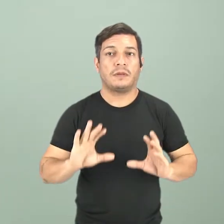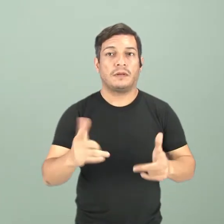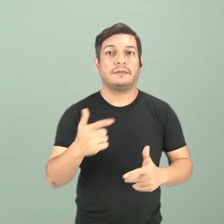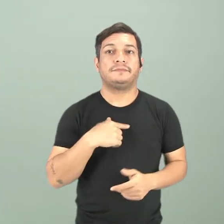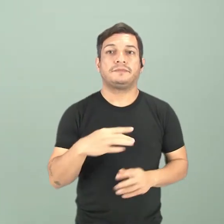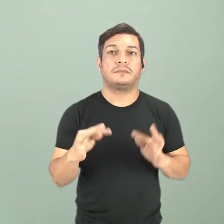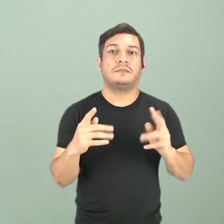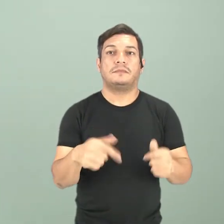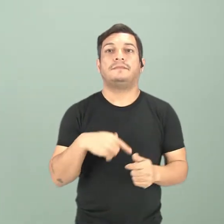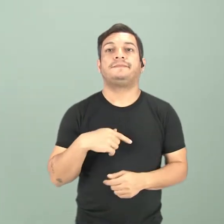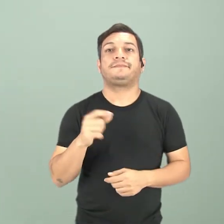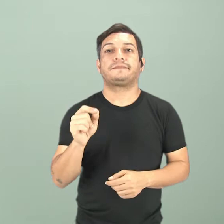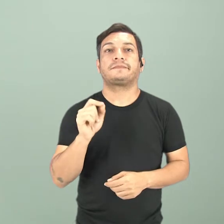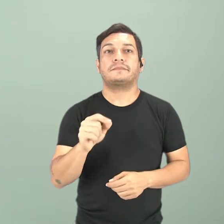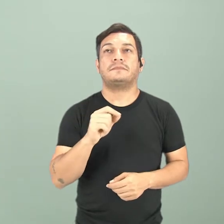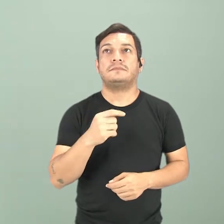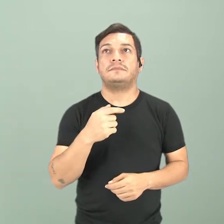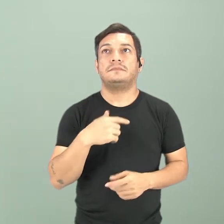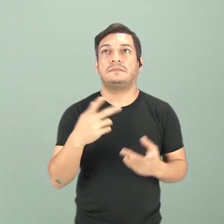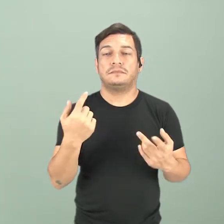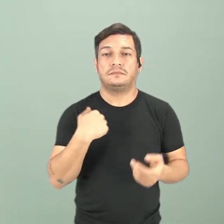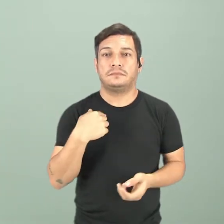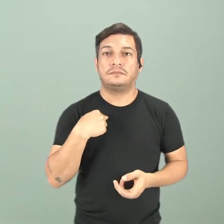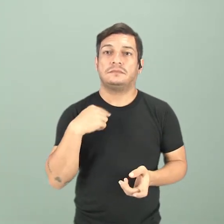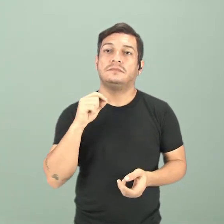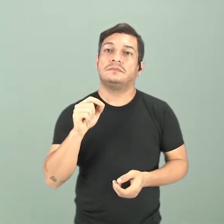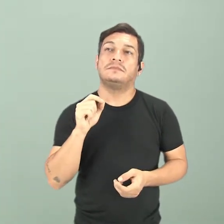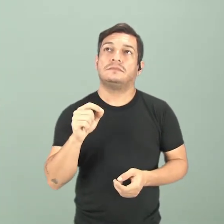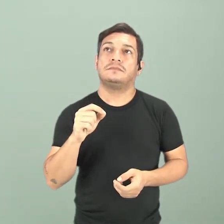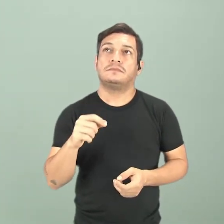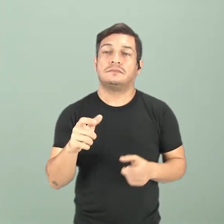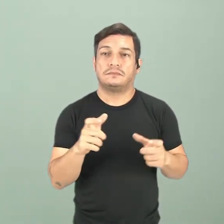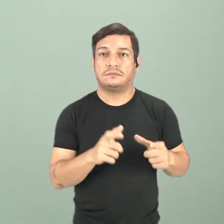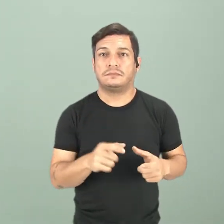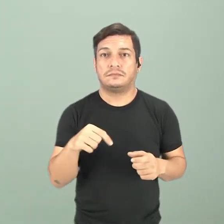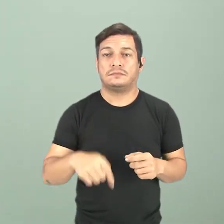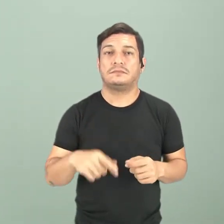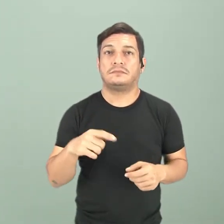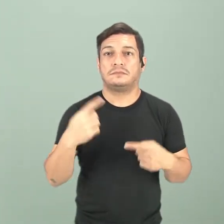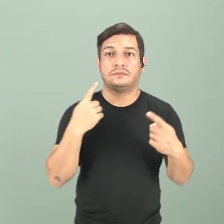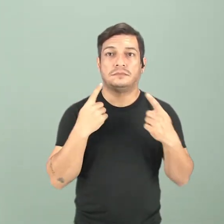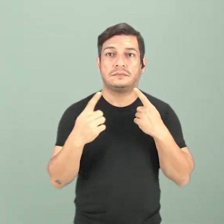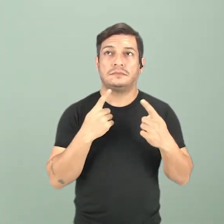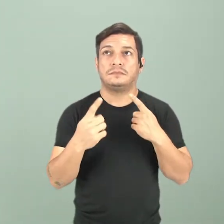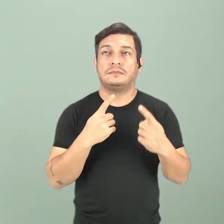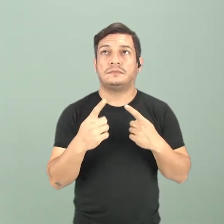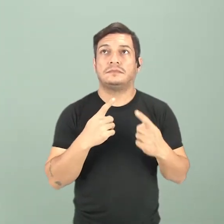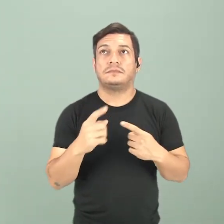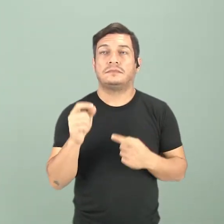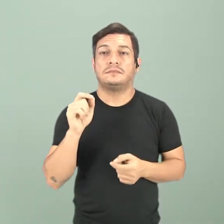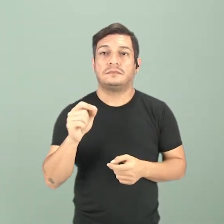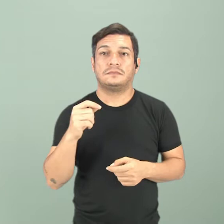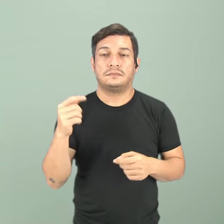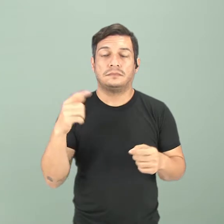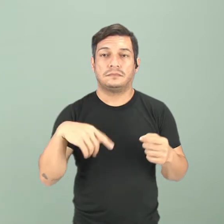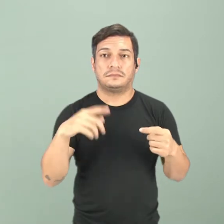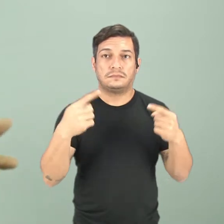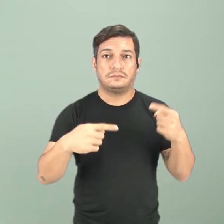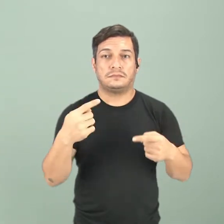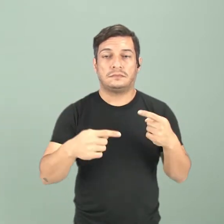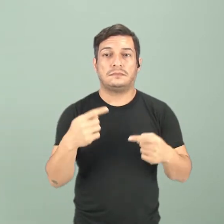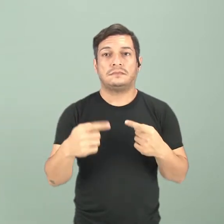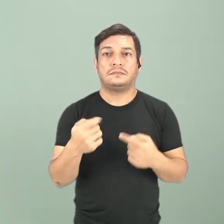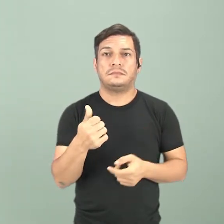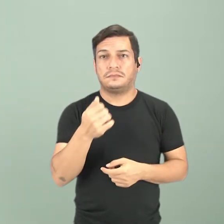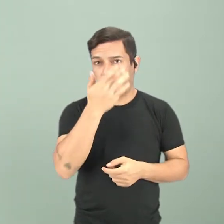a Ágora, como eu estou aqui nesse local, para discutir as questões políticas. Pouca gente ia, mas todos